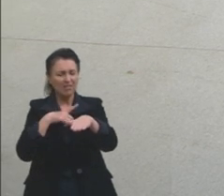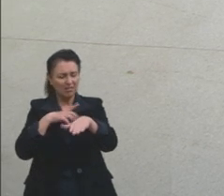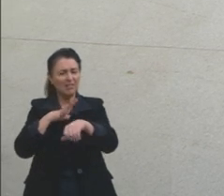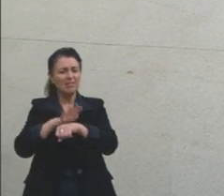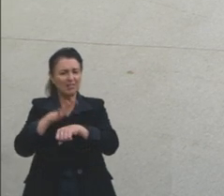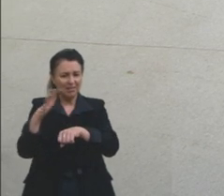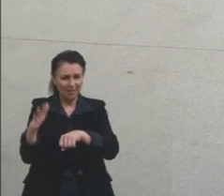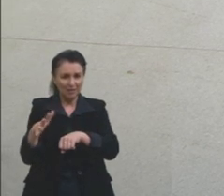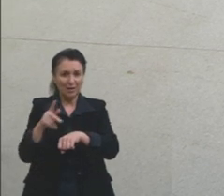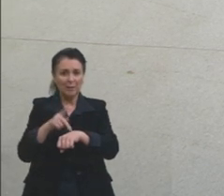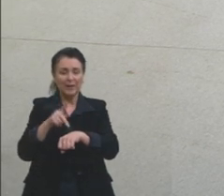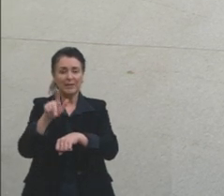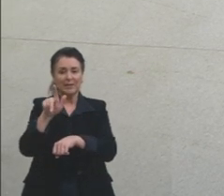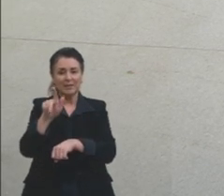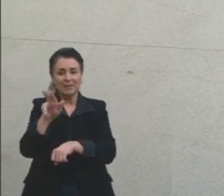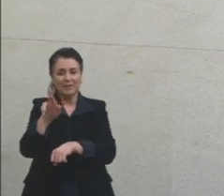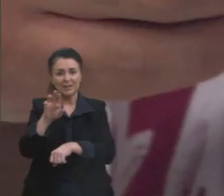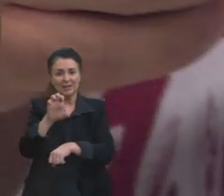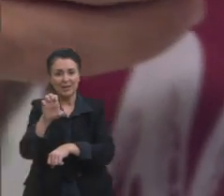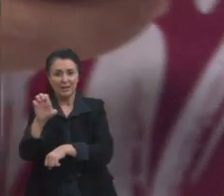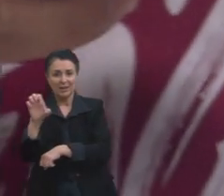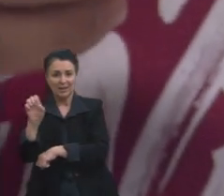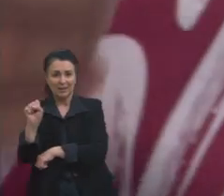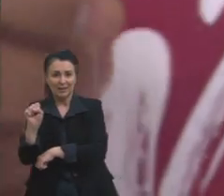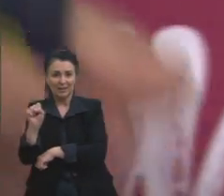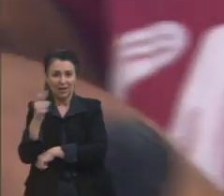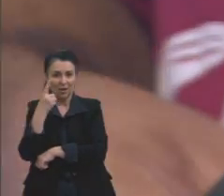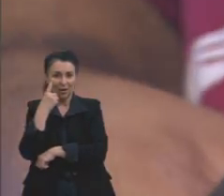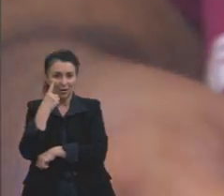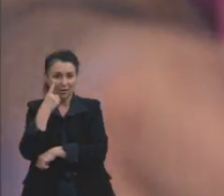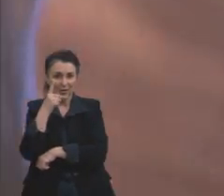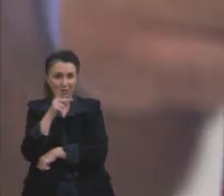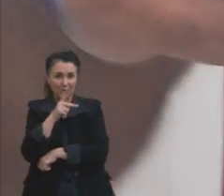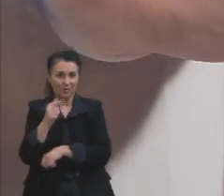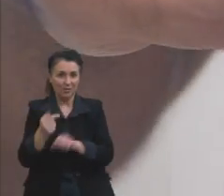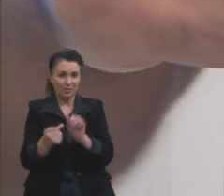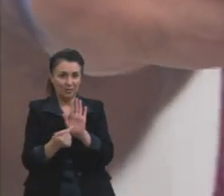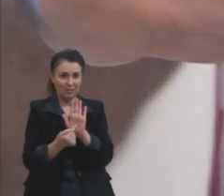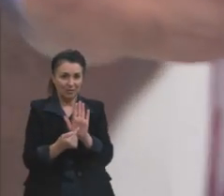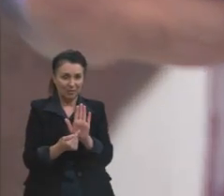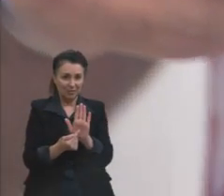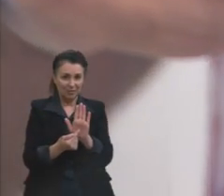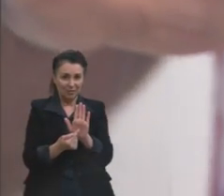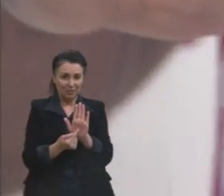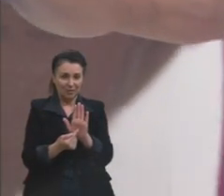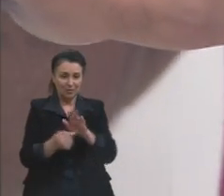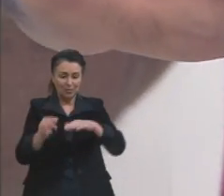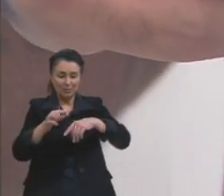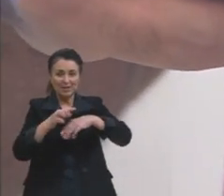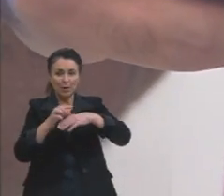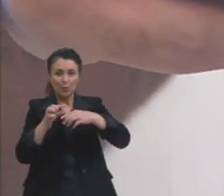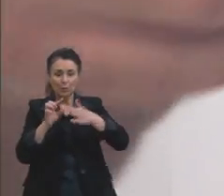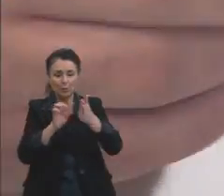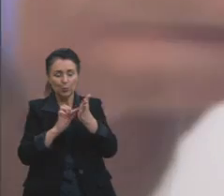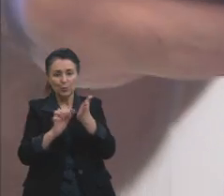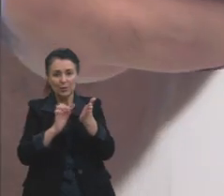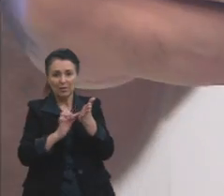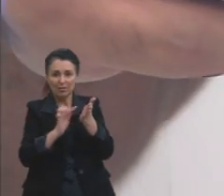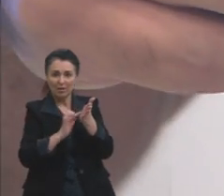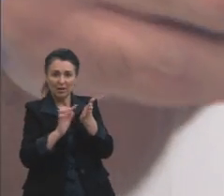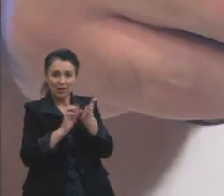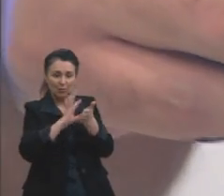a pedra Grosso Ferrari que a gente consegue ao mostrar aqui para vocês justamente essa aqui se tu passar o dedinho aqui ó